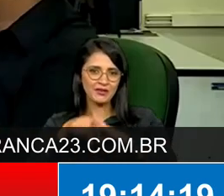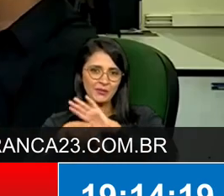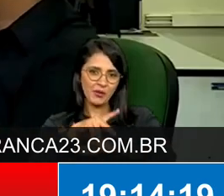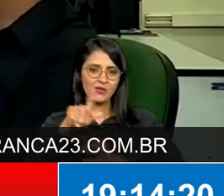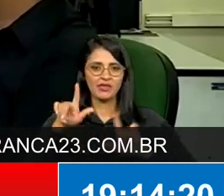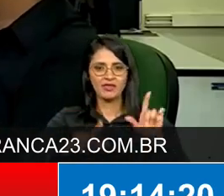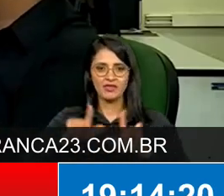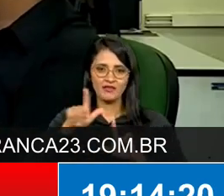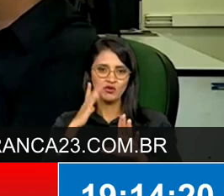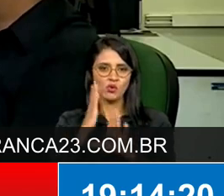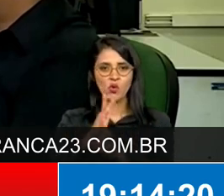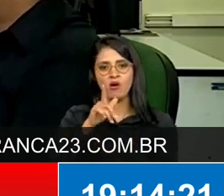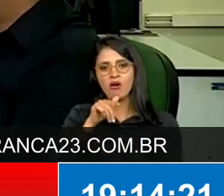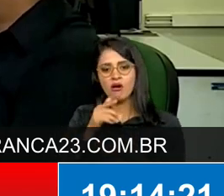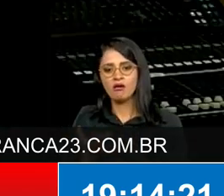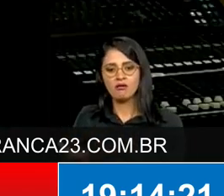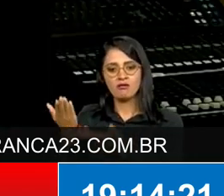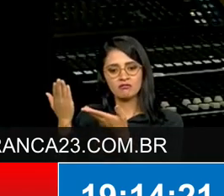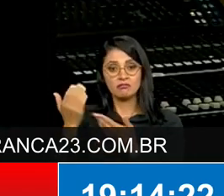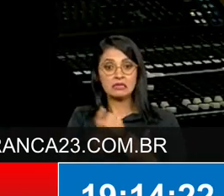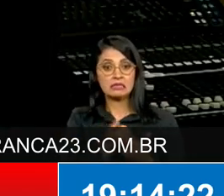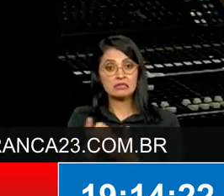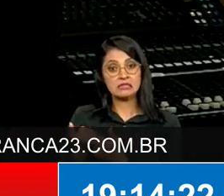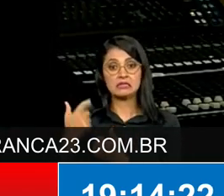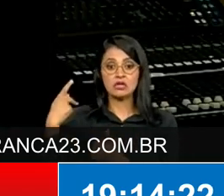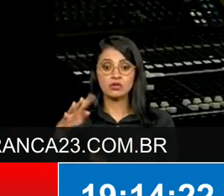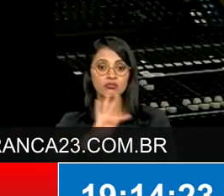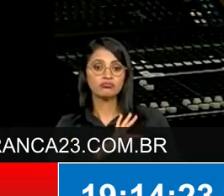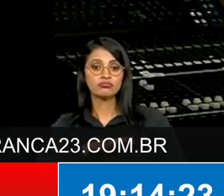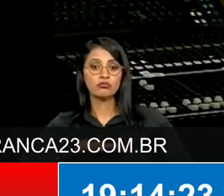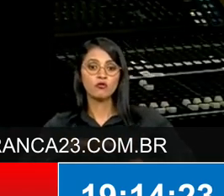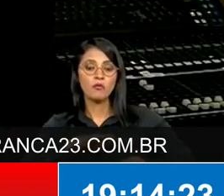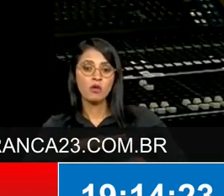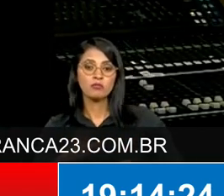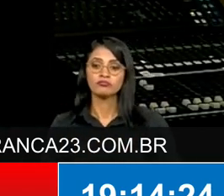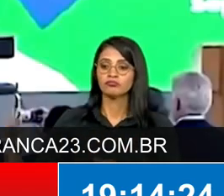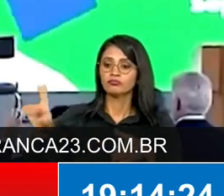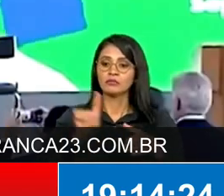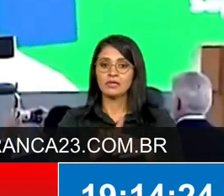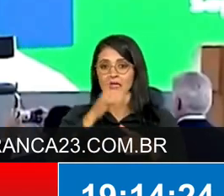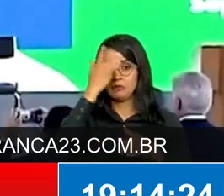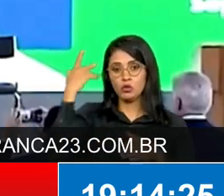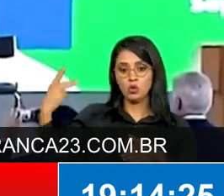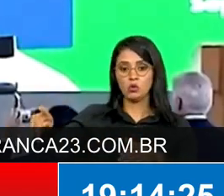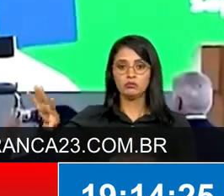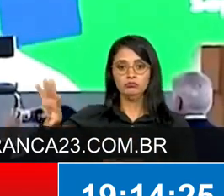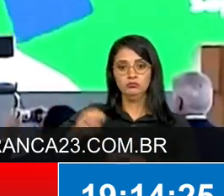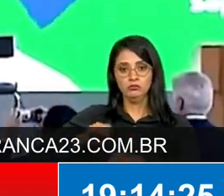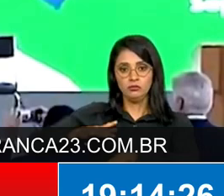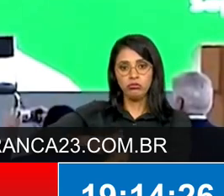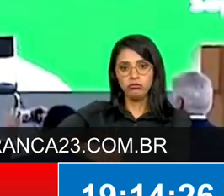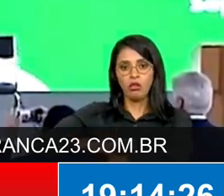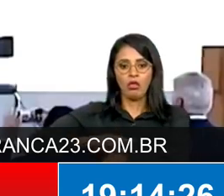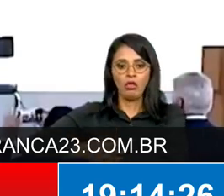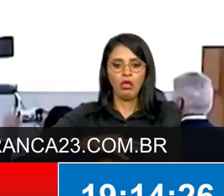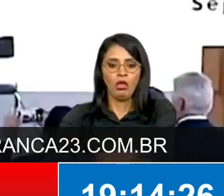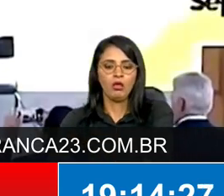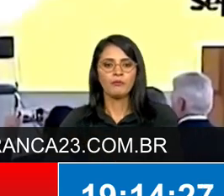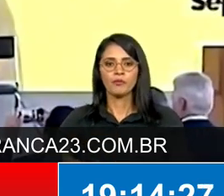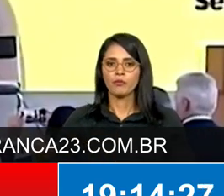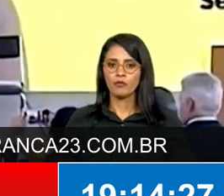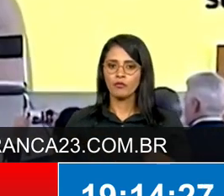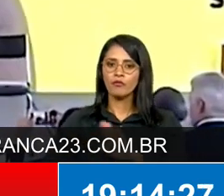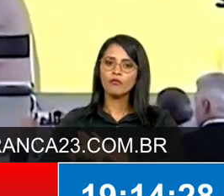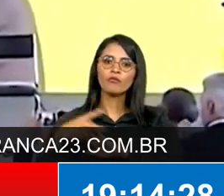TV Encontro das Águas, o assessor técnico do Movimento de Reintegração das Pessoas Atingidas pela Hanseníase e que hoje